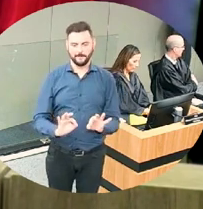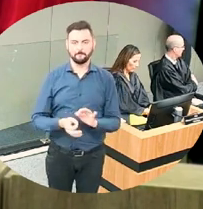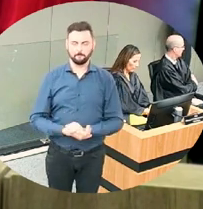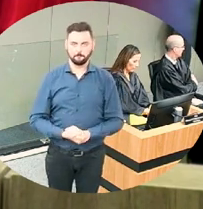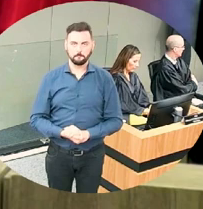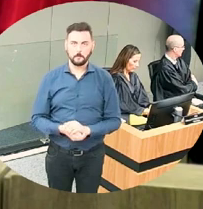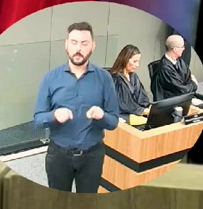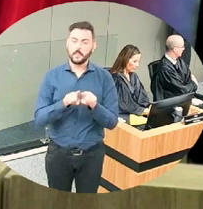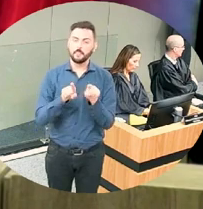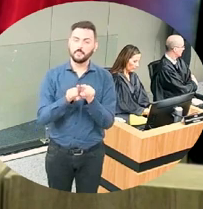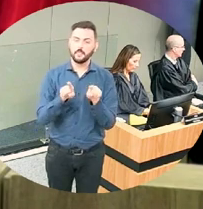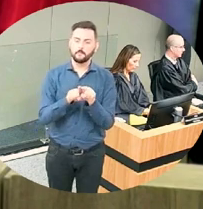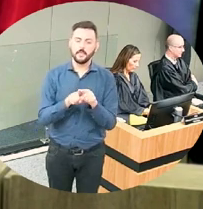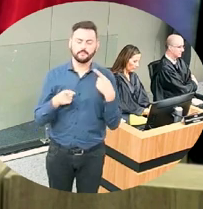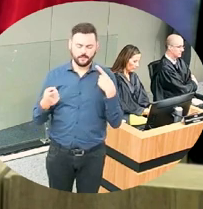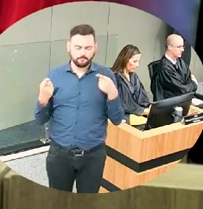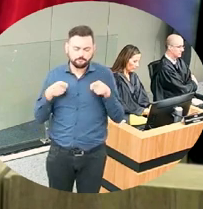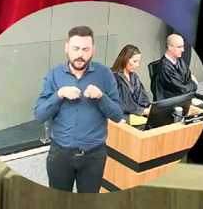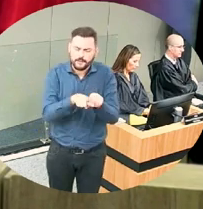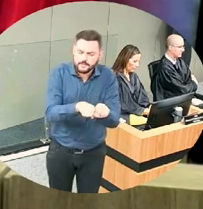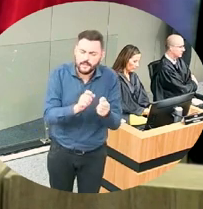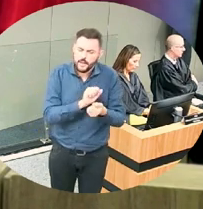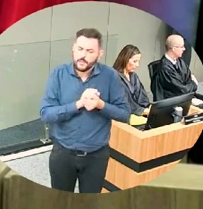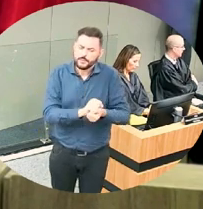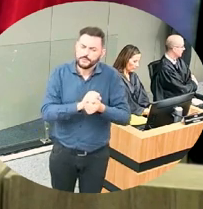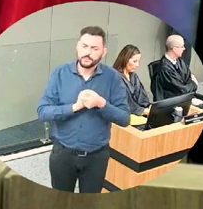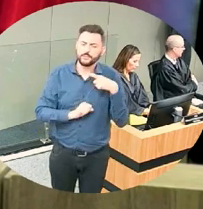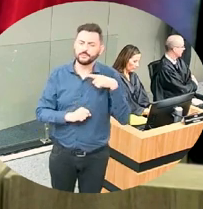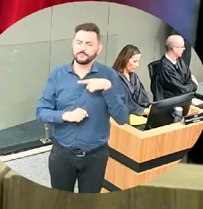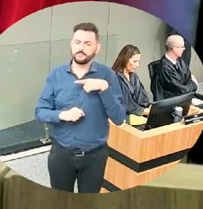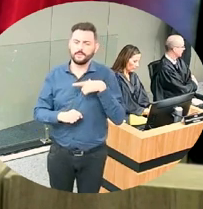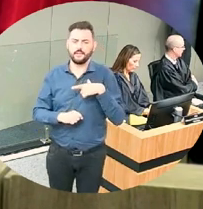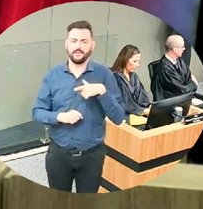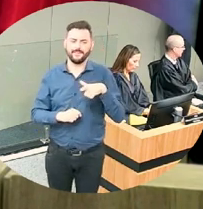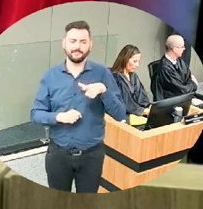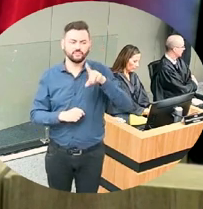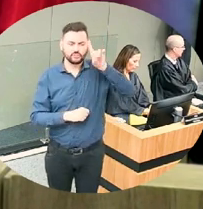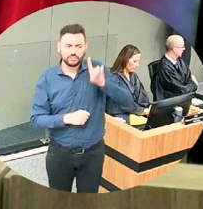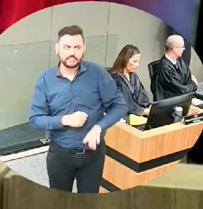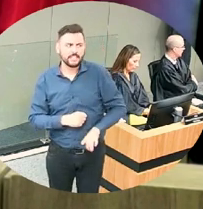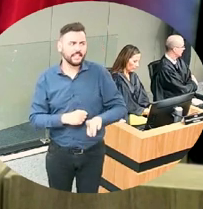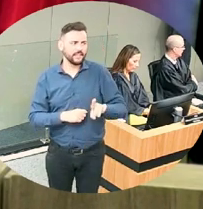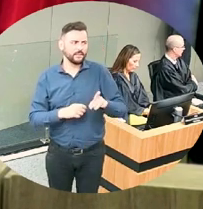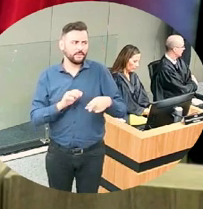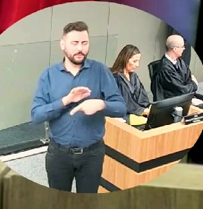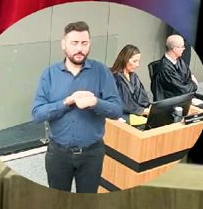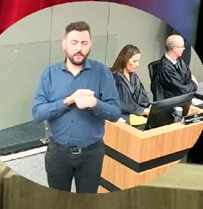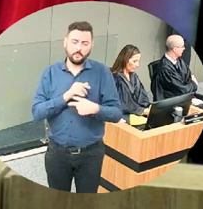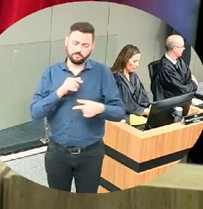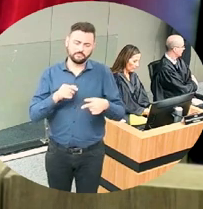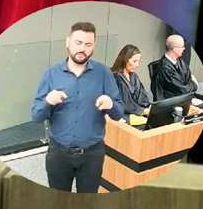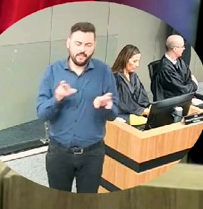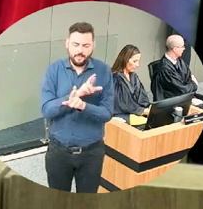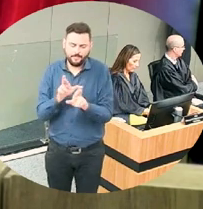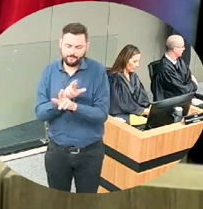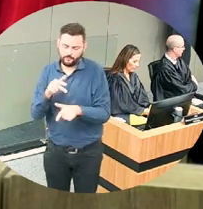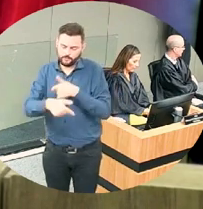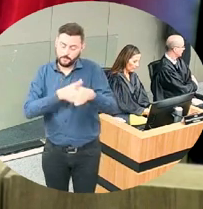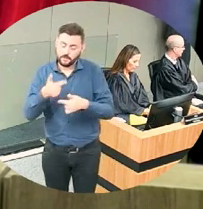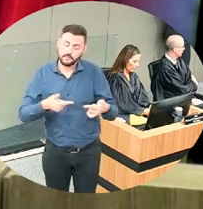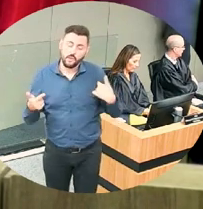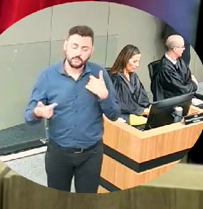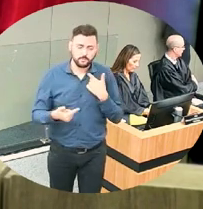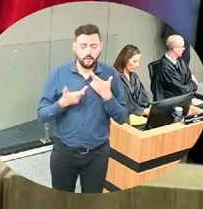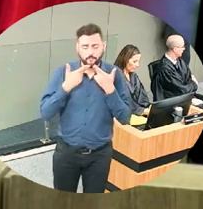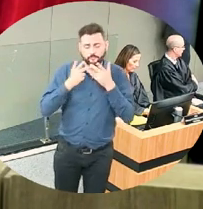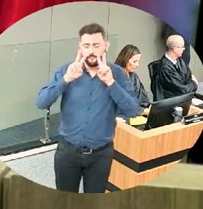certamente terão um grande parceiro Na Busca Pela efetivação dos direitos fundamentais nas relações de trabalho então finalizo